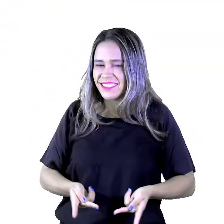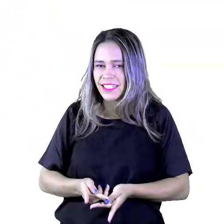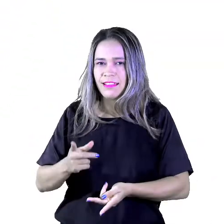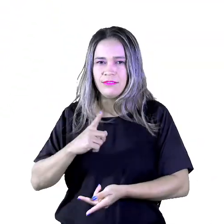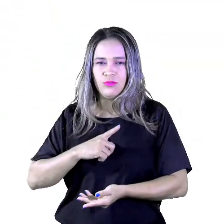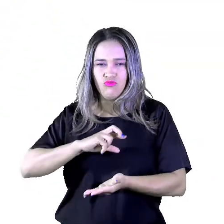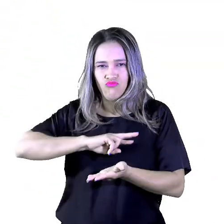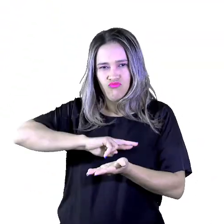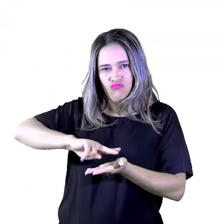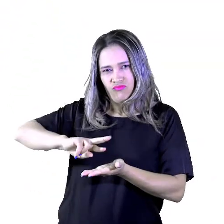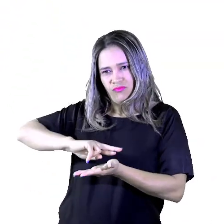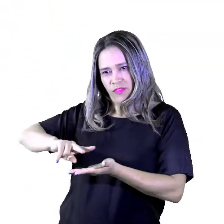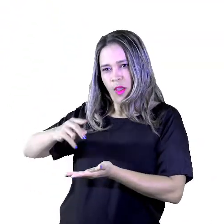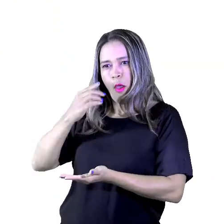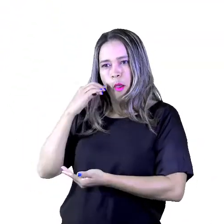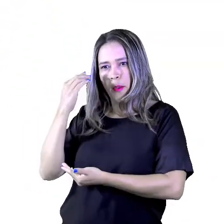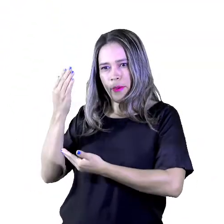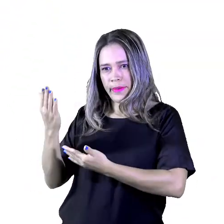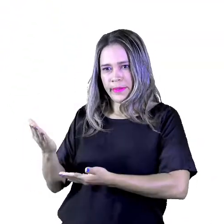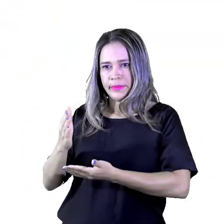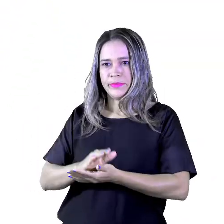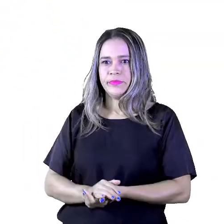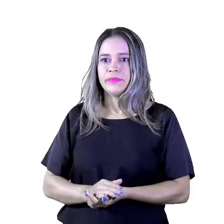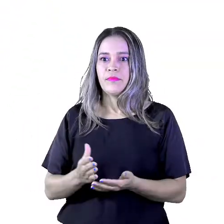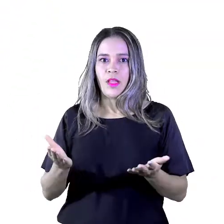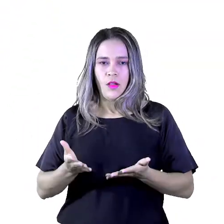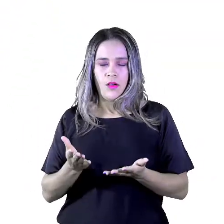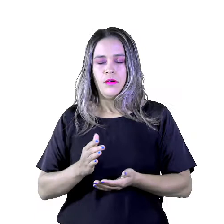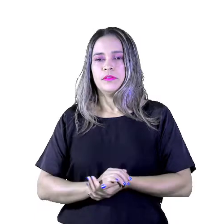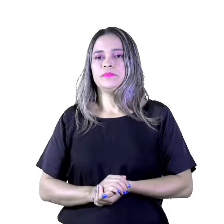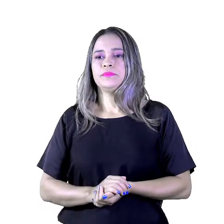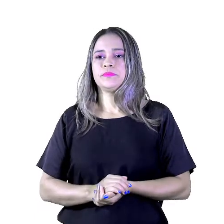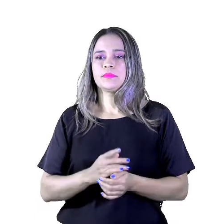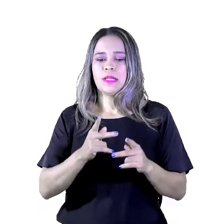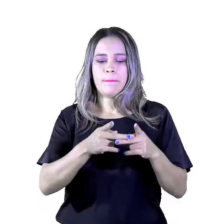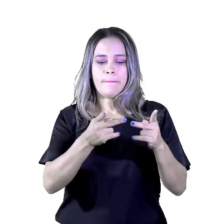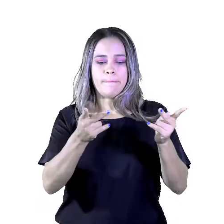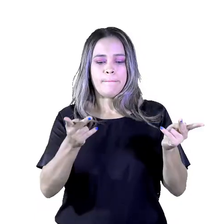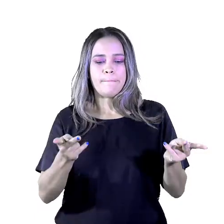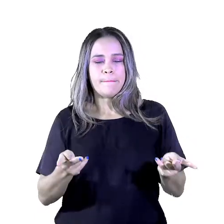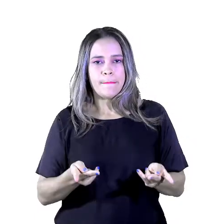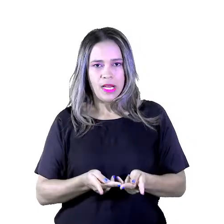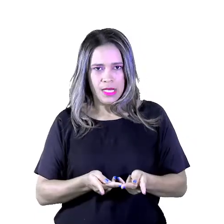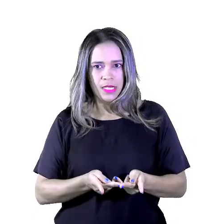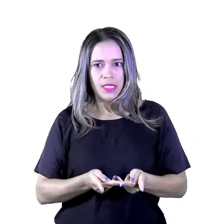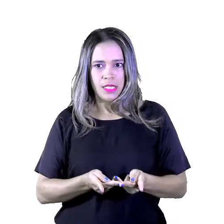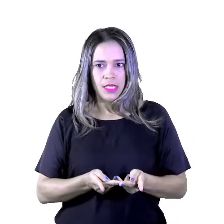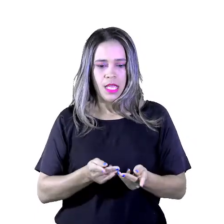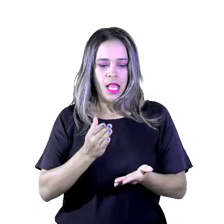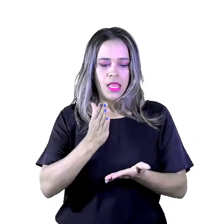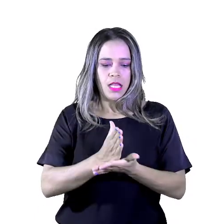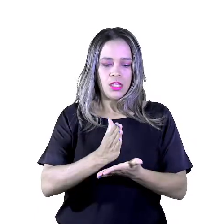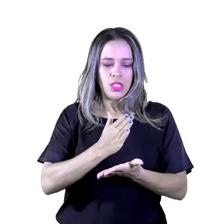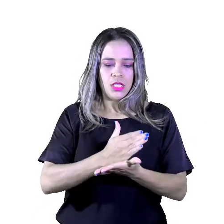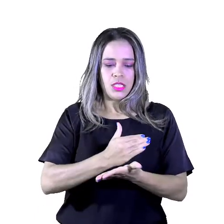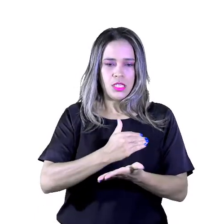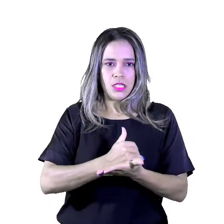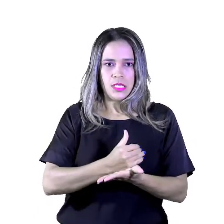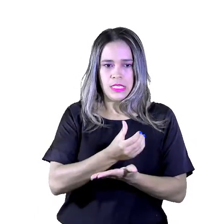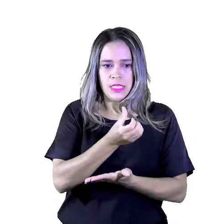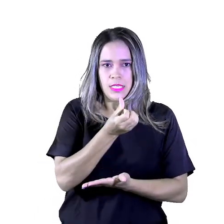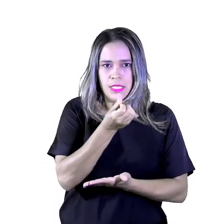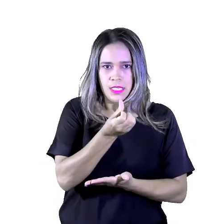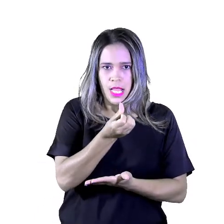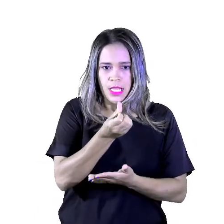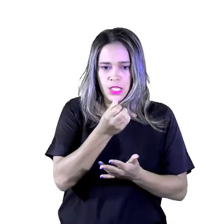várias pizzas aí. Então, vamos pegar aqui a pizza. Ela está sendo dividida em 6